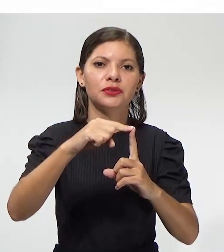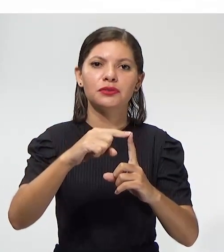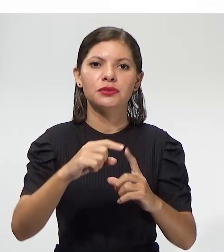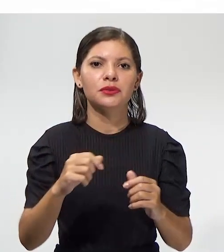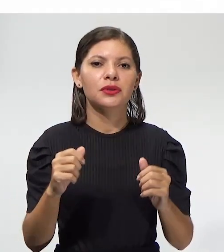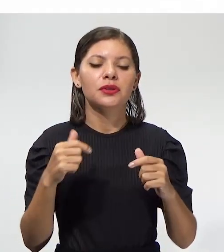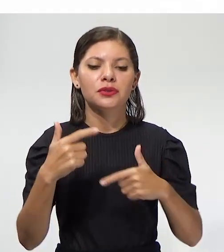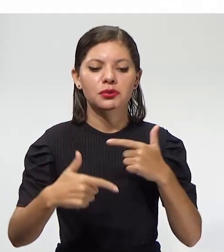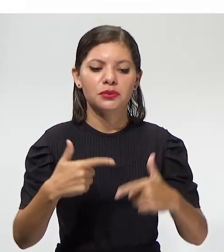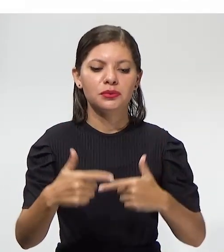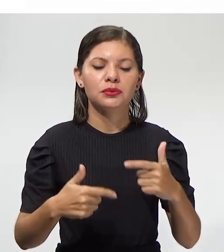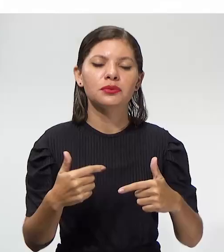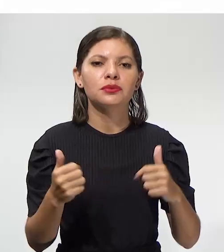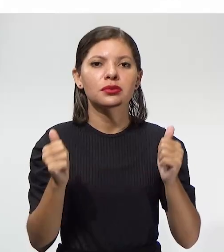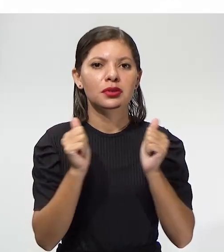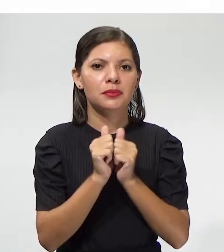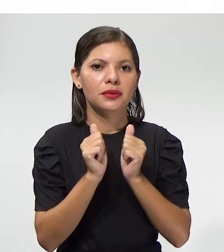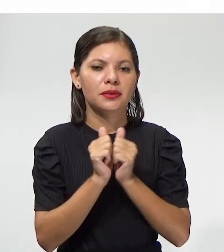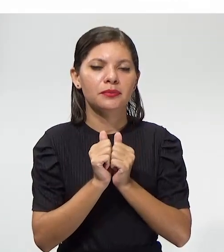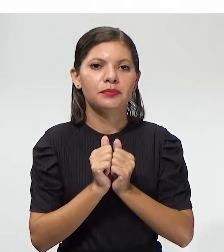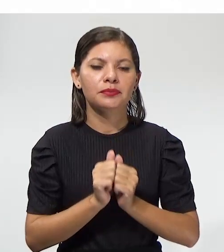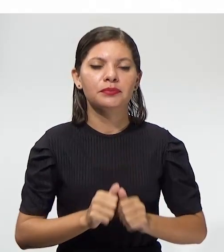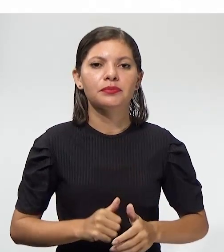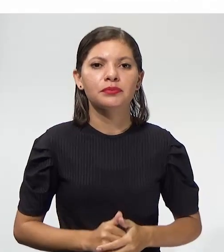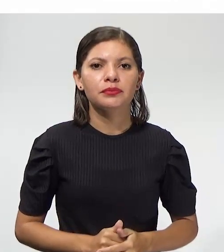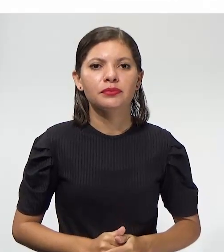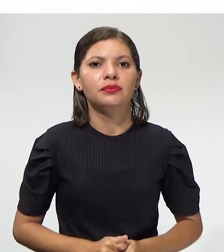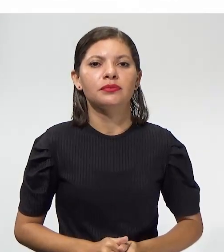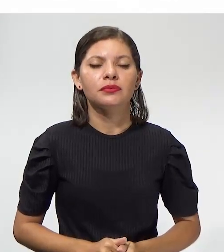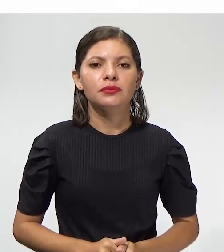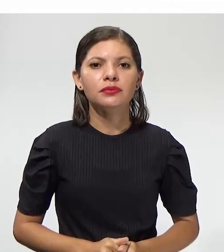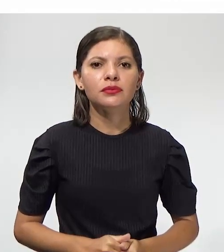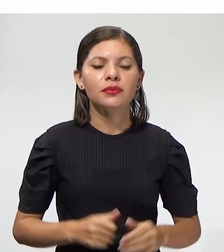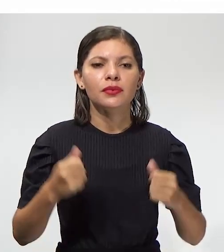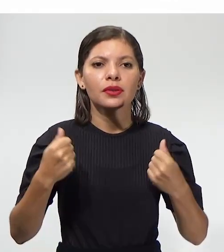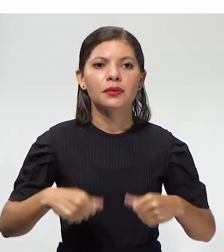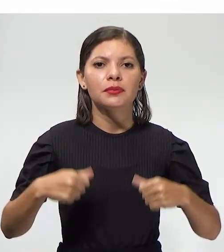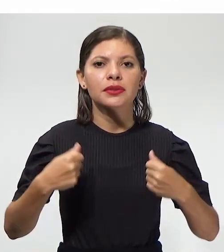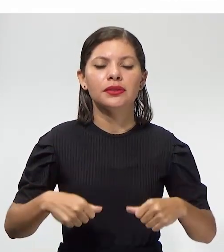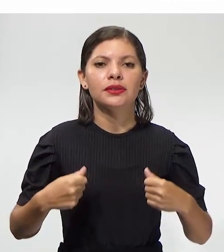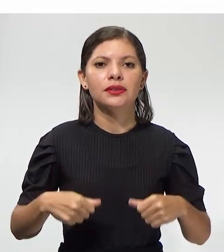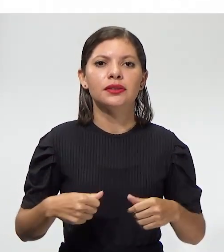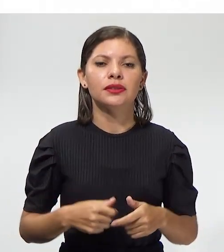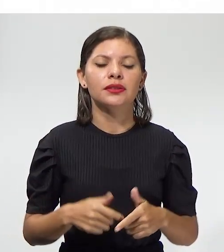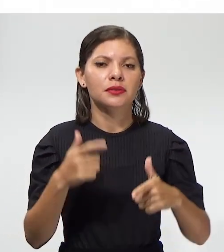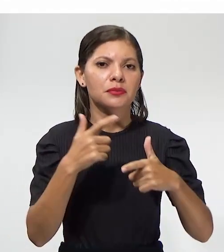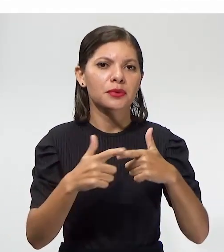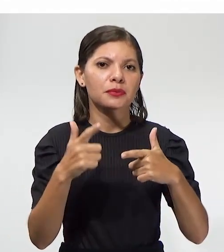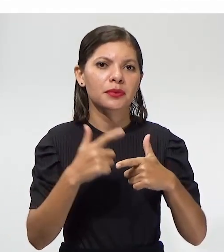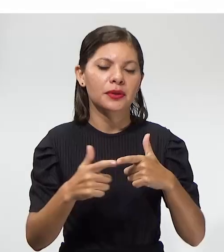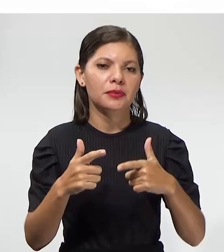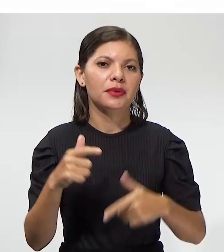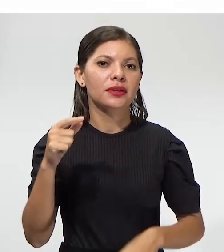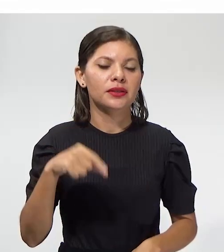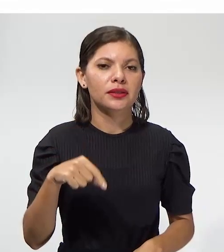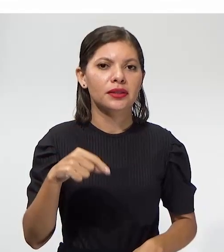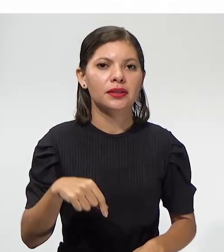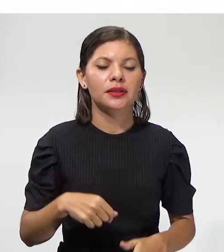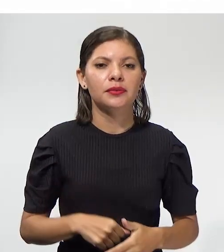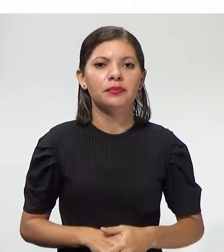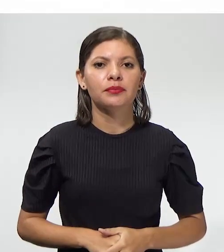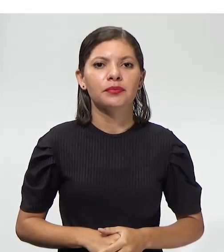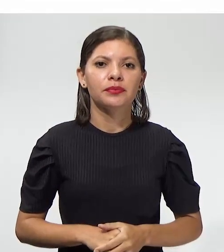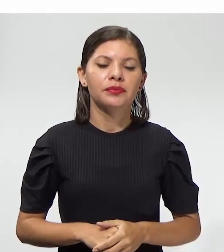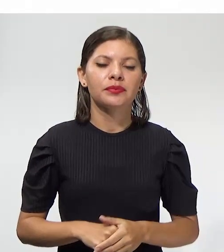objeto, temos o mesmo objetivo e vamos trabalhar juntos para o alcance deste objetivo. Necessário também criar